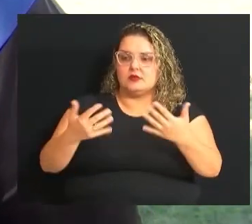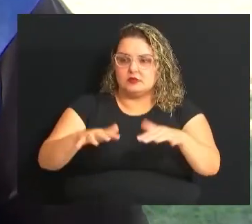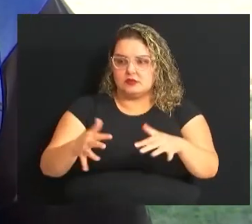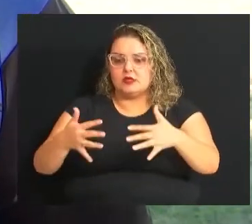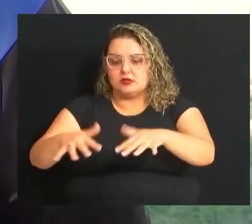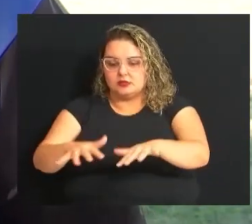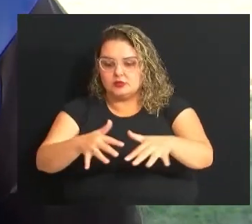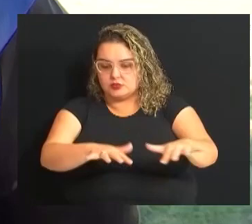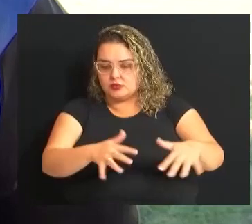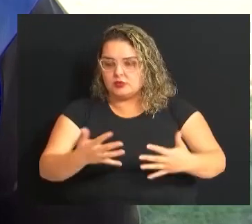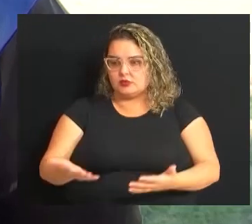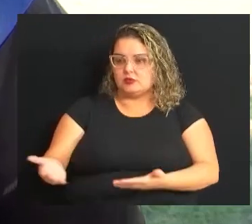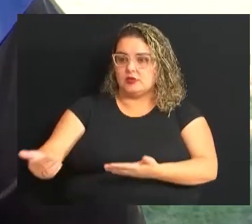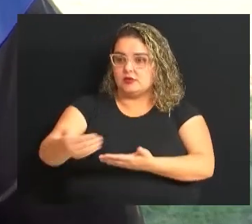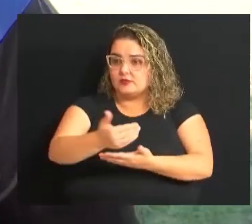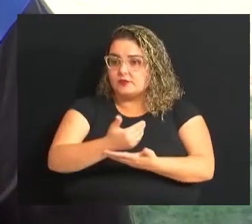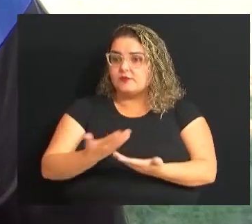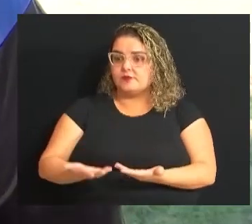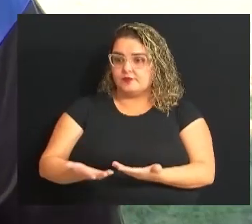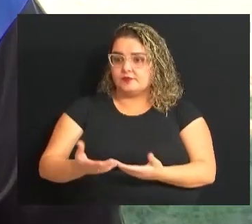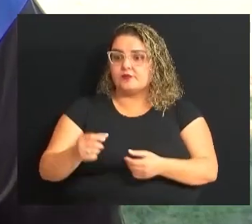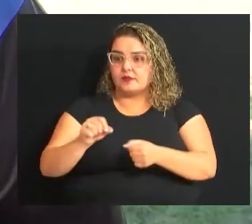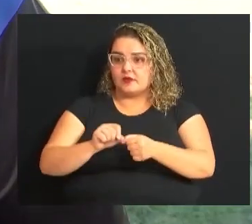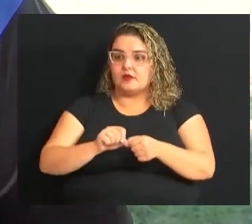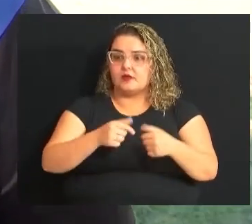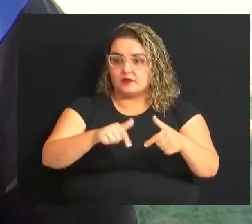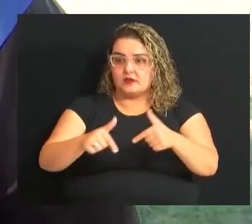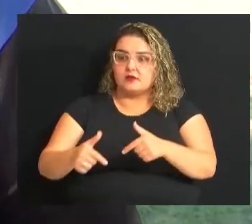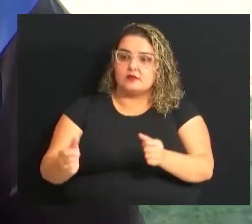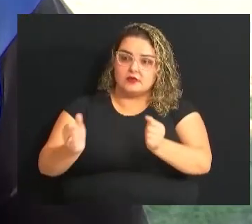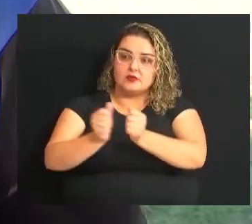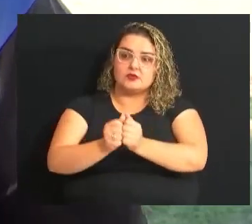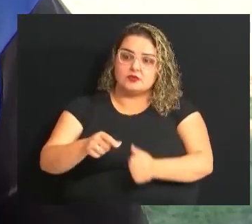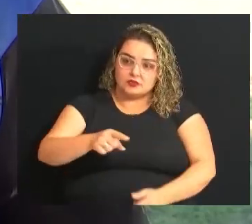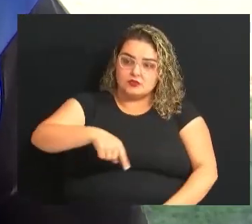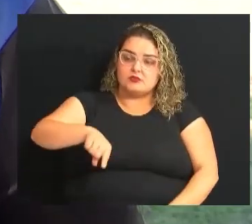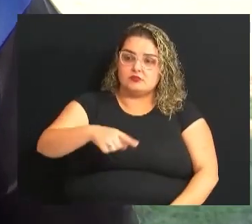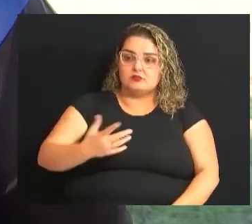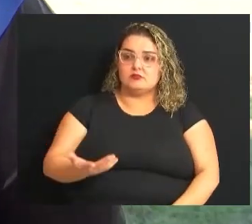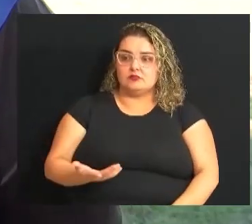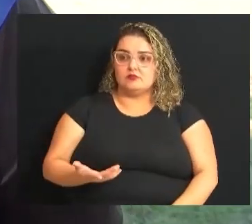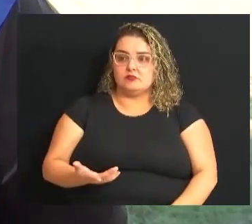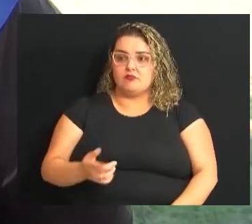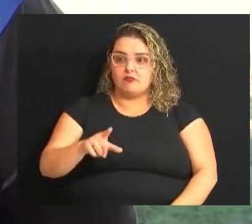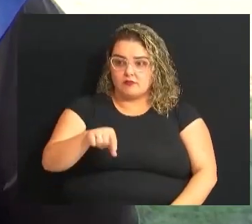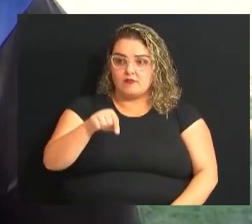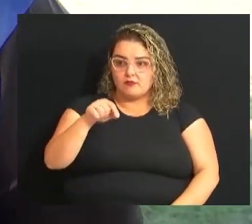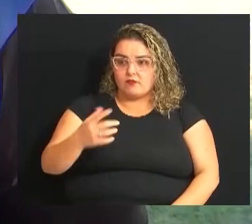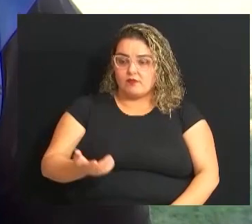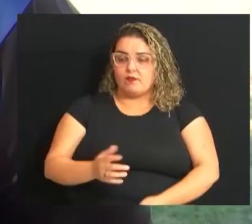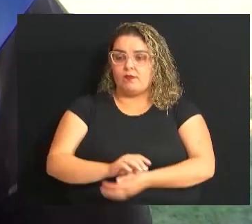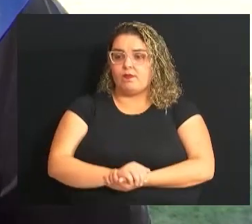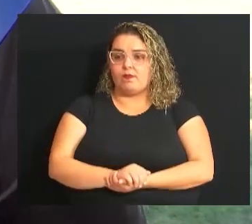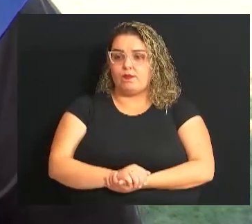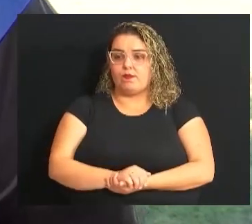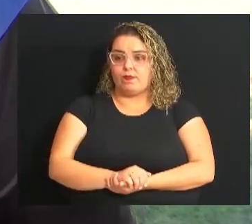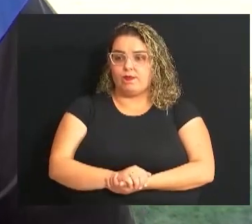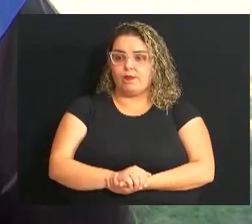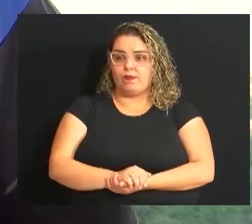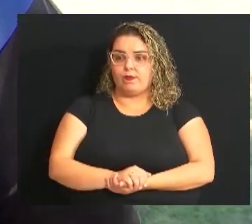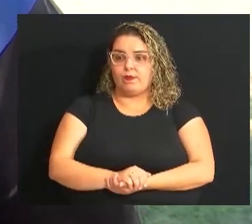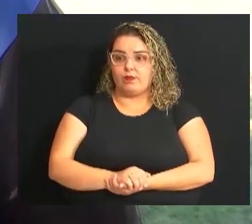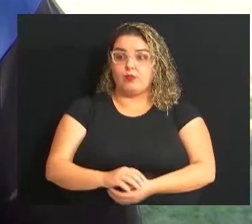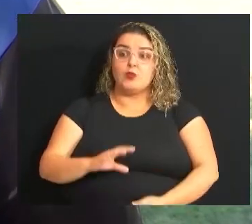vai acolhendo os meninos e vamos fazendo o trabalhinho aí com eles. E eu escolhi a modalidade por gostar